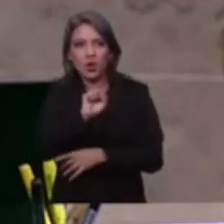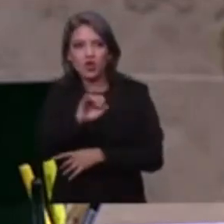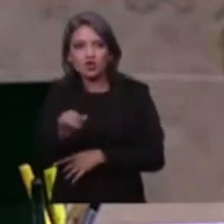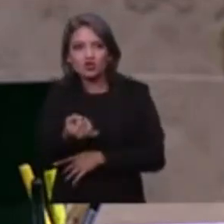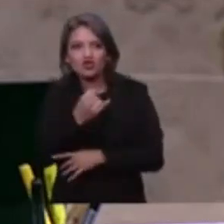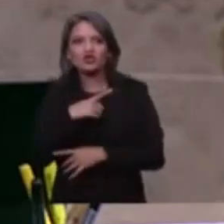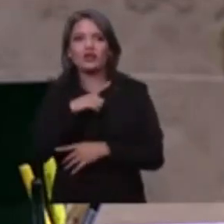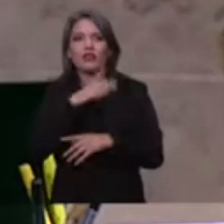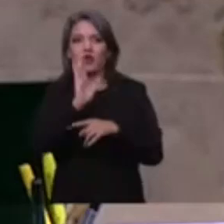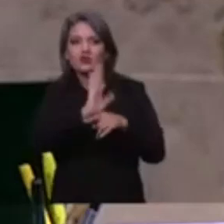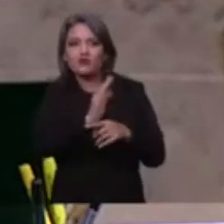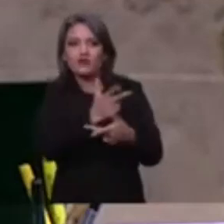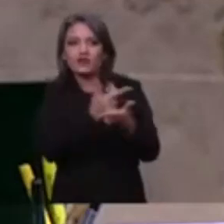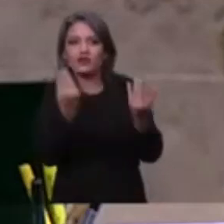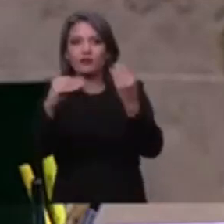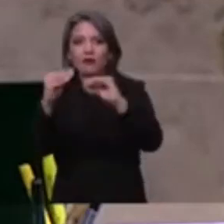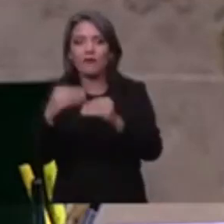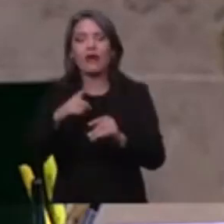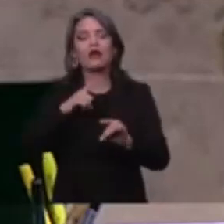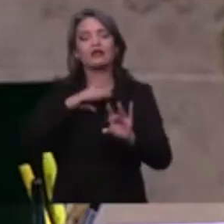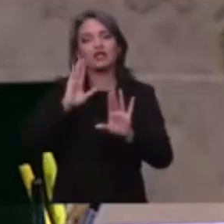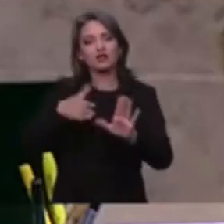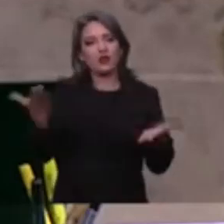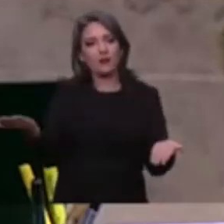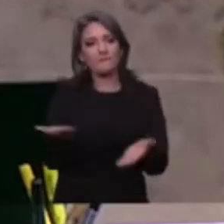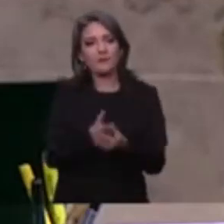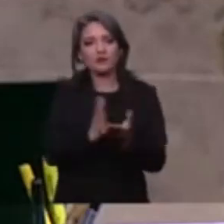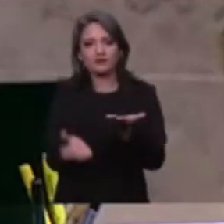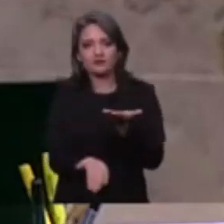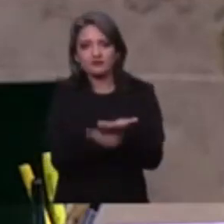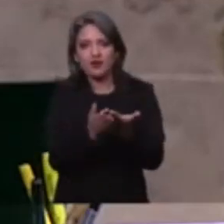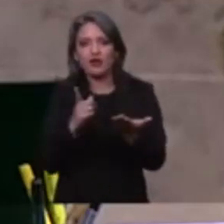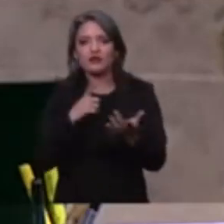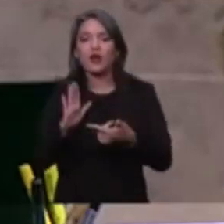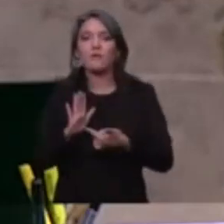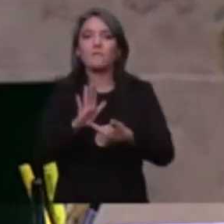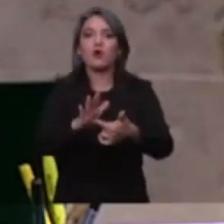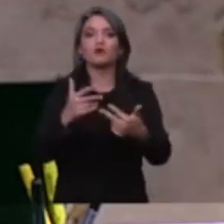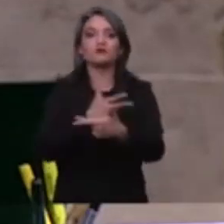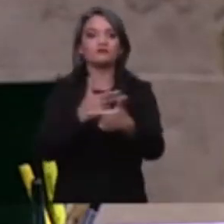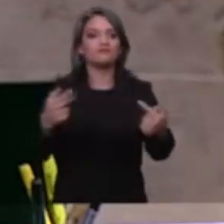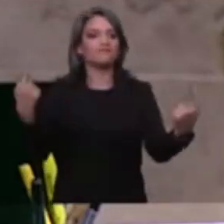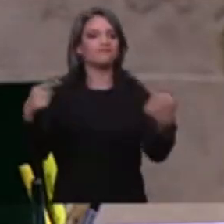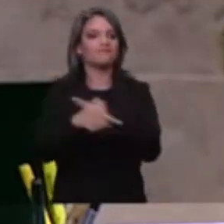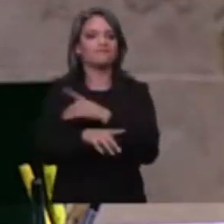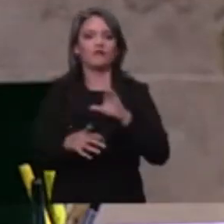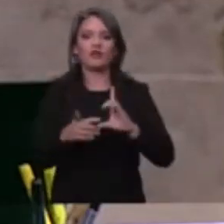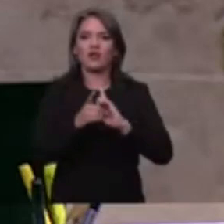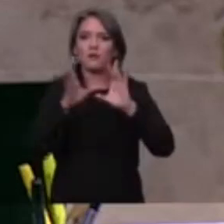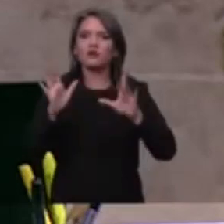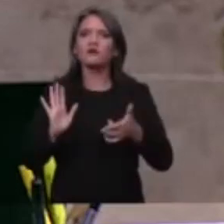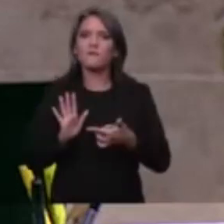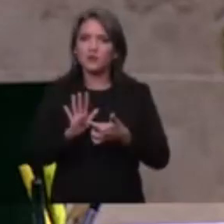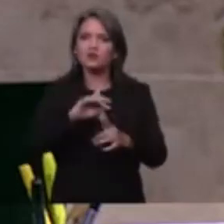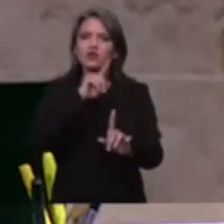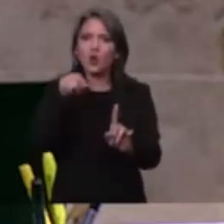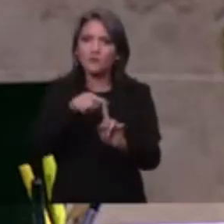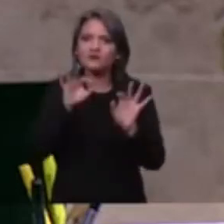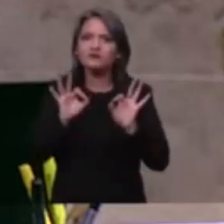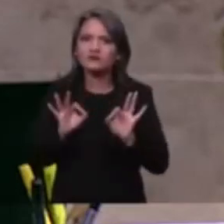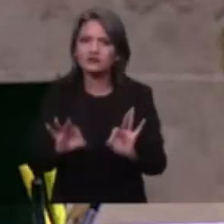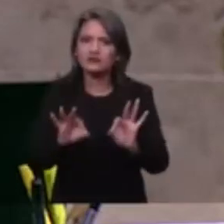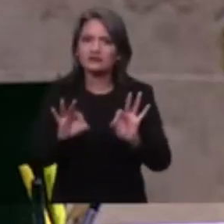autos e reproduzidos na peça acusatória final, revelam que a ordem antidemocrática não escondia sua real intenção nos